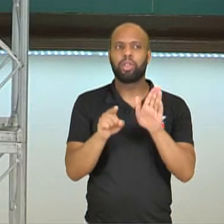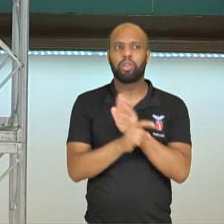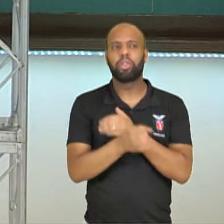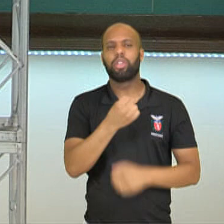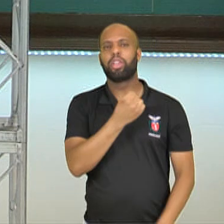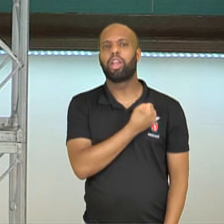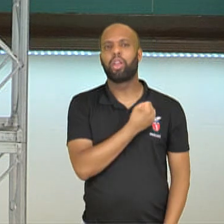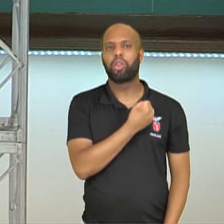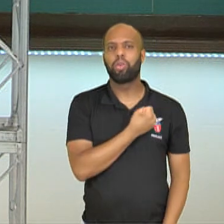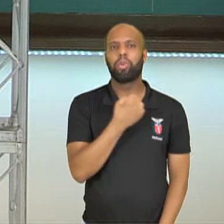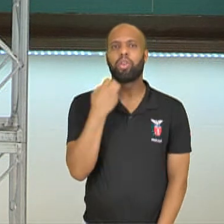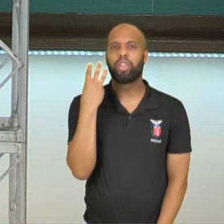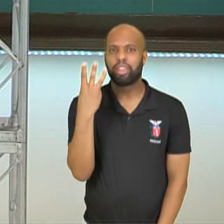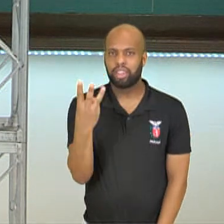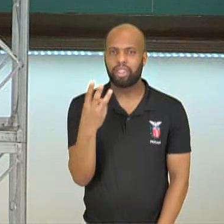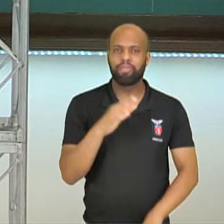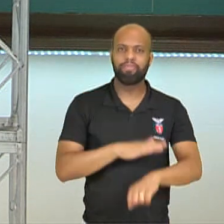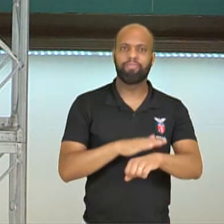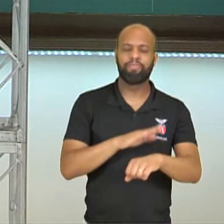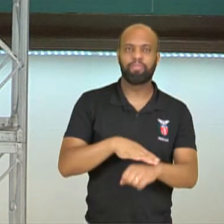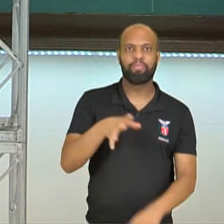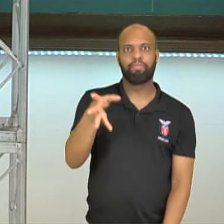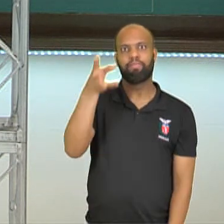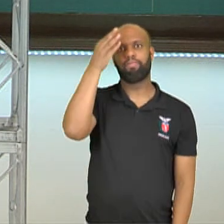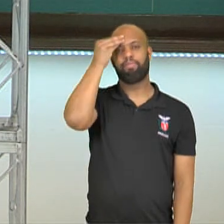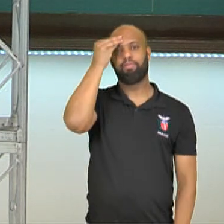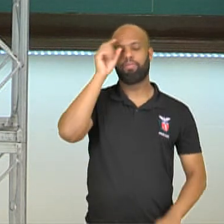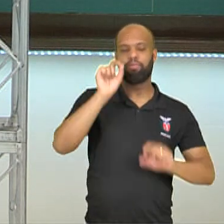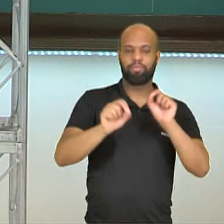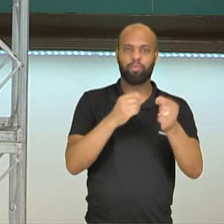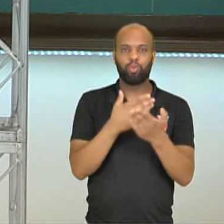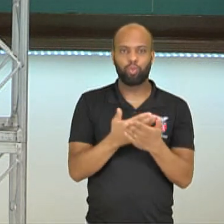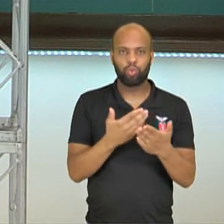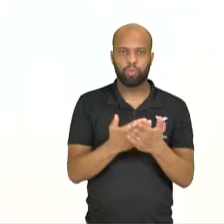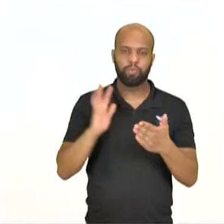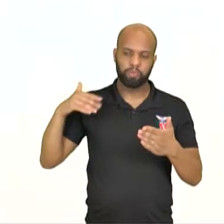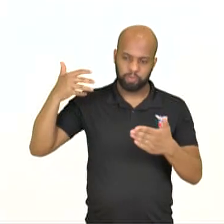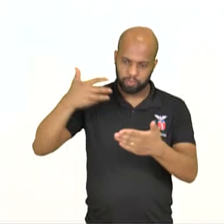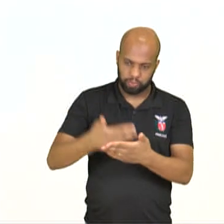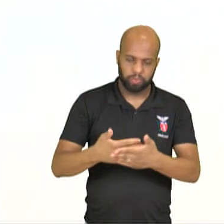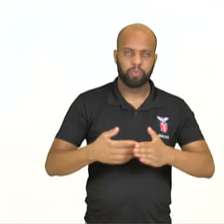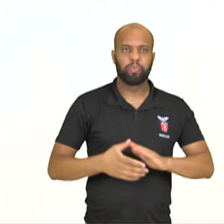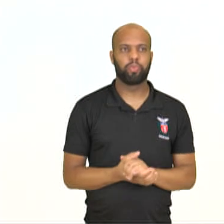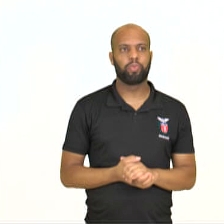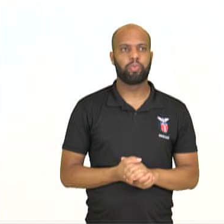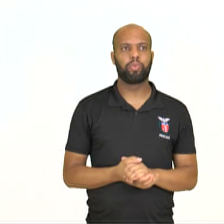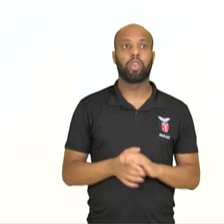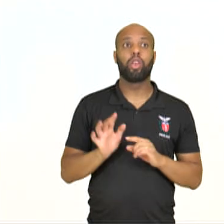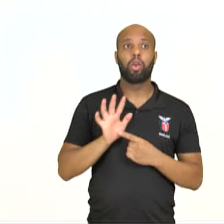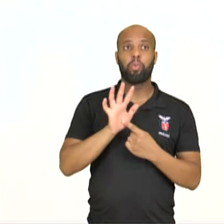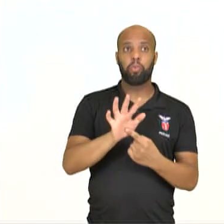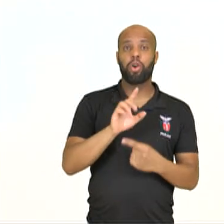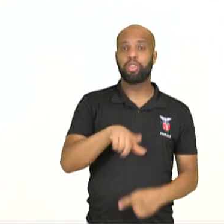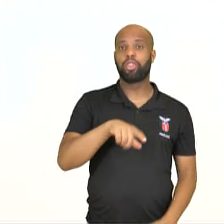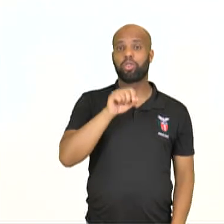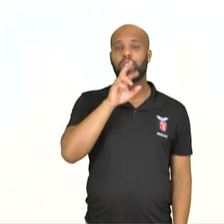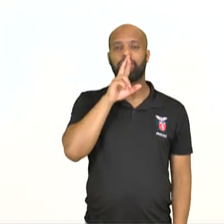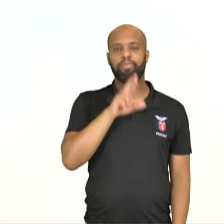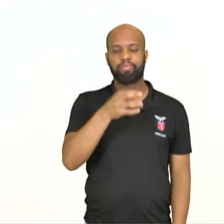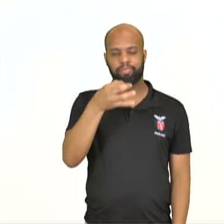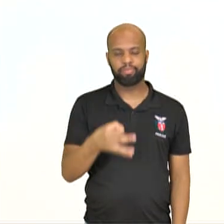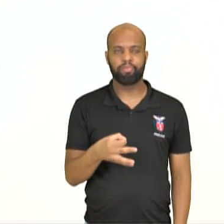terceiro quiz, é hora da gente fixar aí o que foi trabalhado até o momento na nossa aula. Acompanha na tela. Indique a